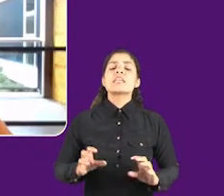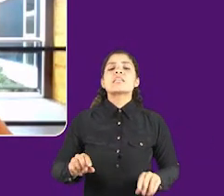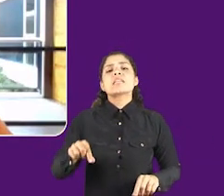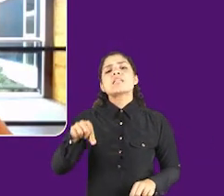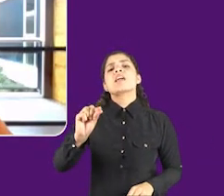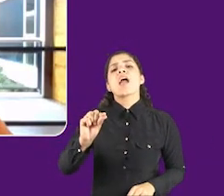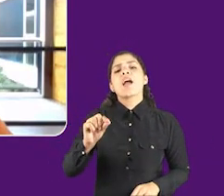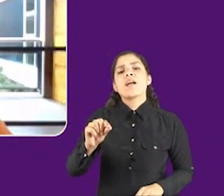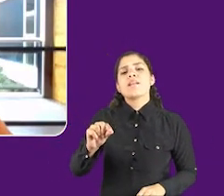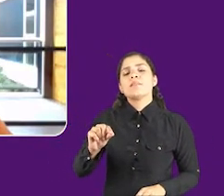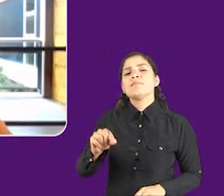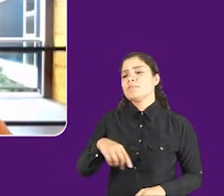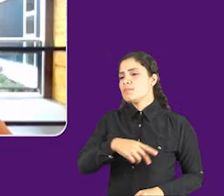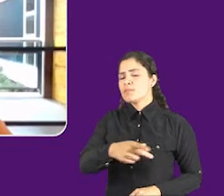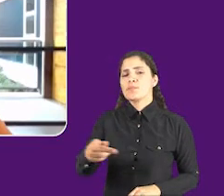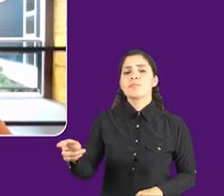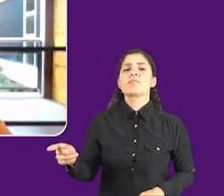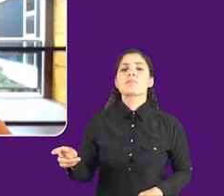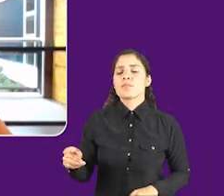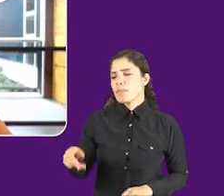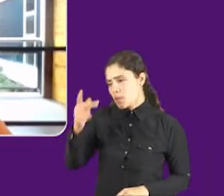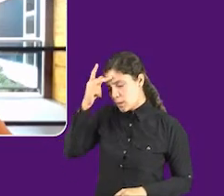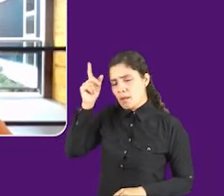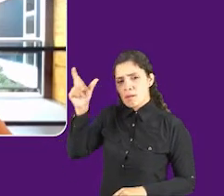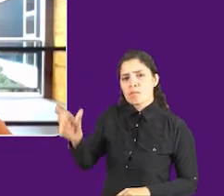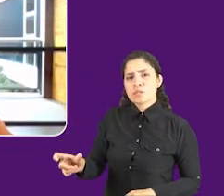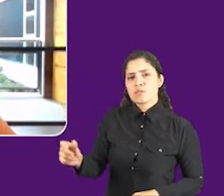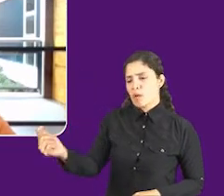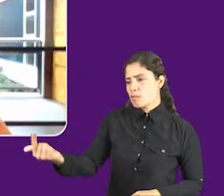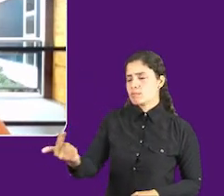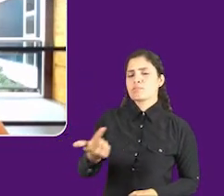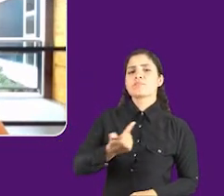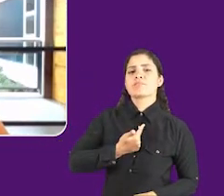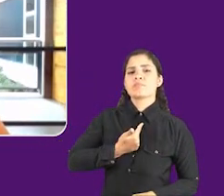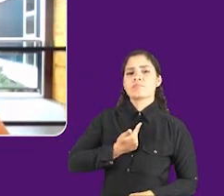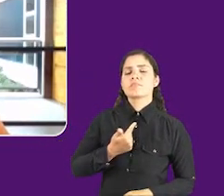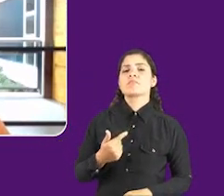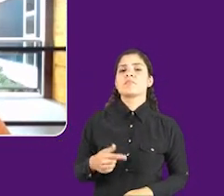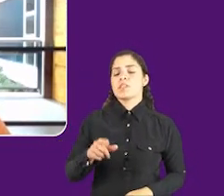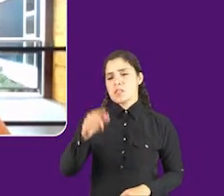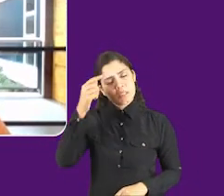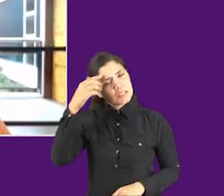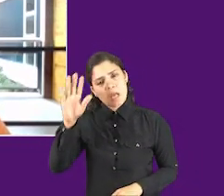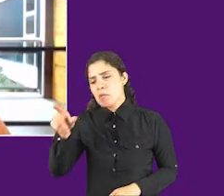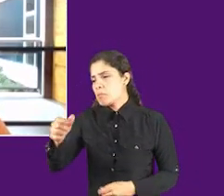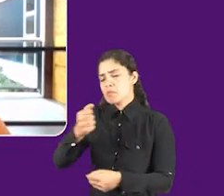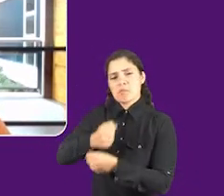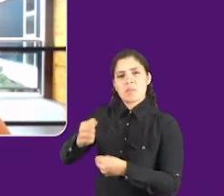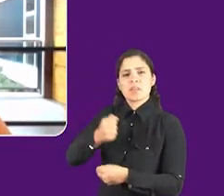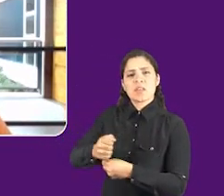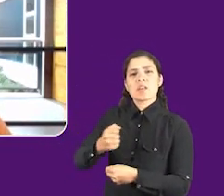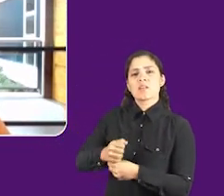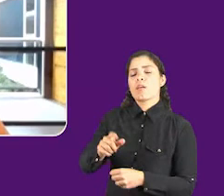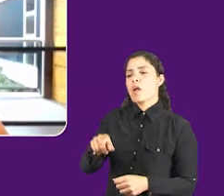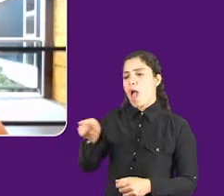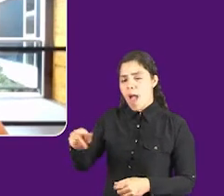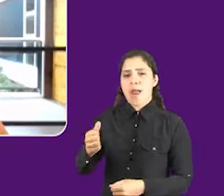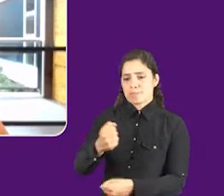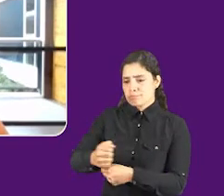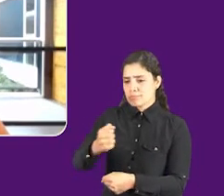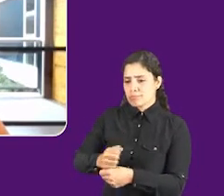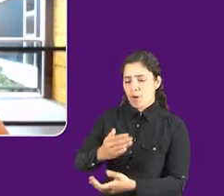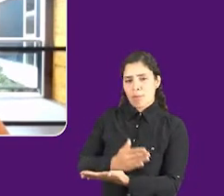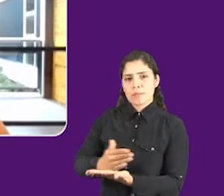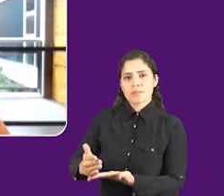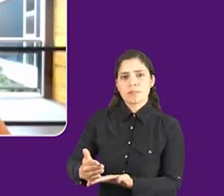dois burros é do mesmo saco de pera aí tá pior que você conhece é eles e nem Acabou de começar eu tenho certeza que nós